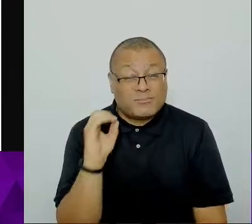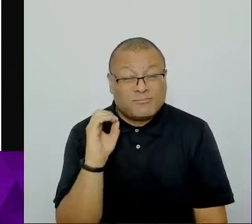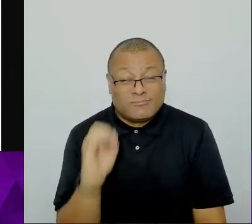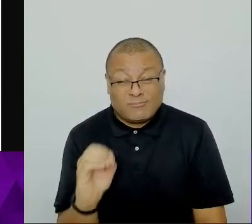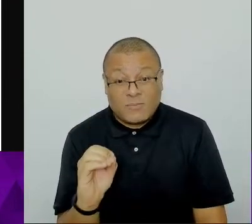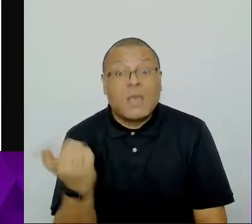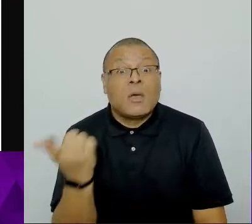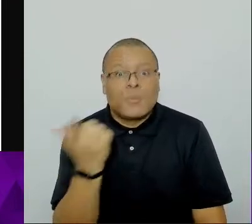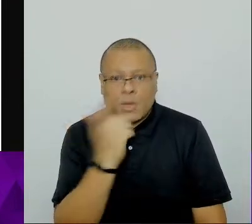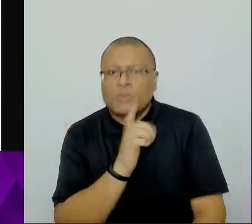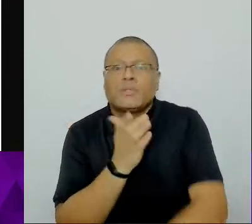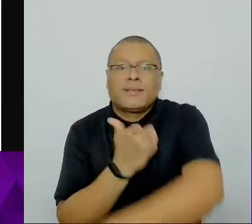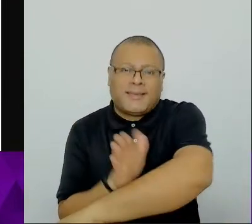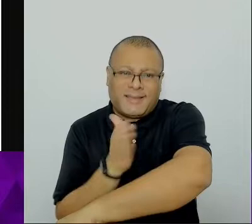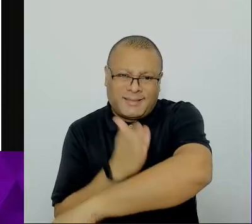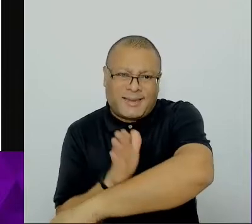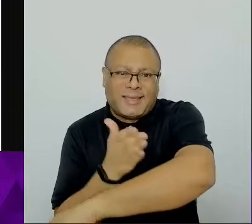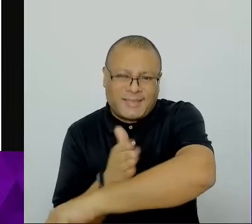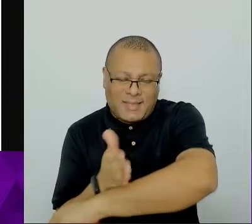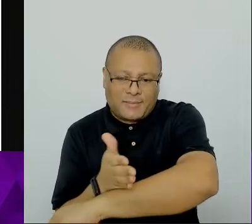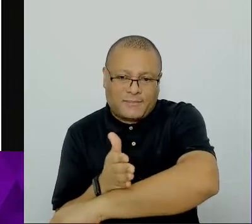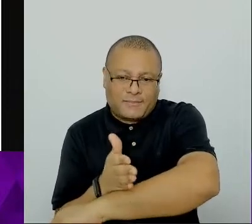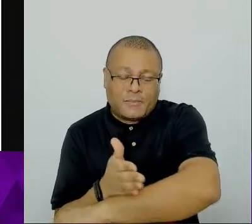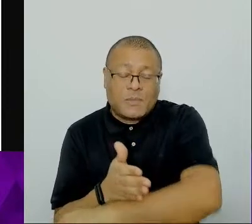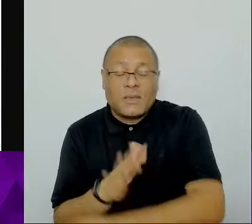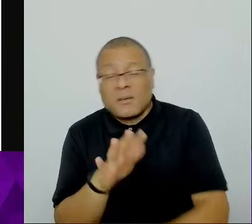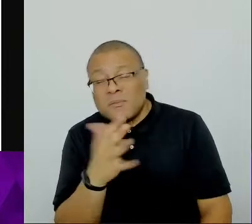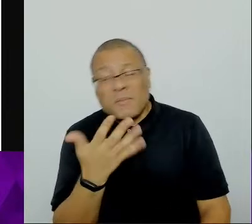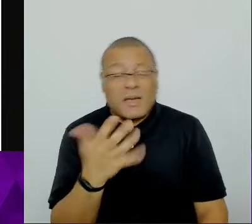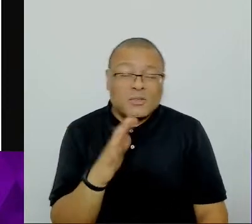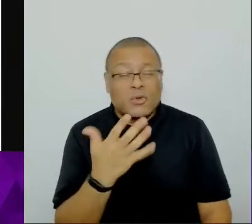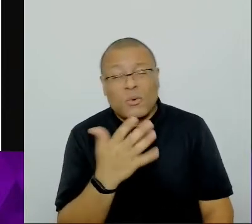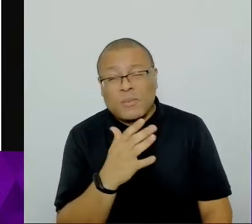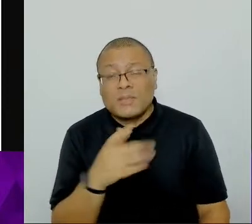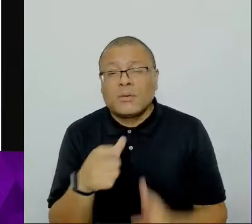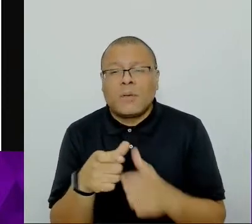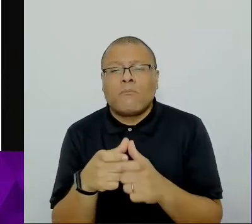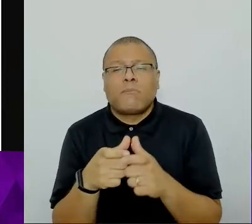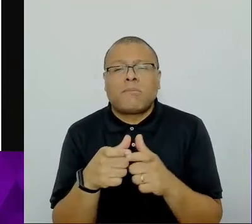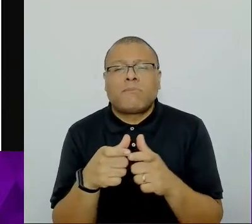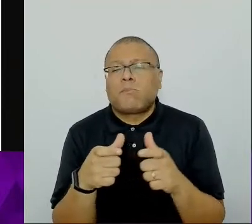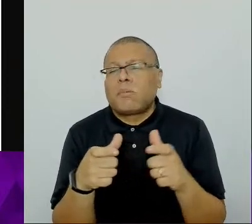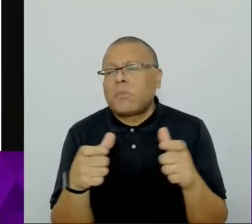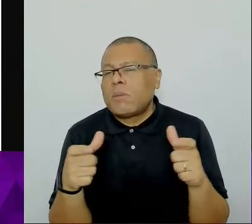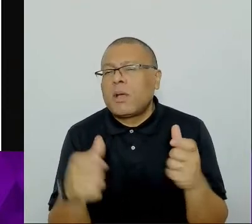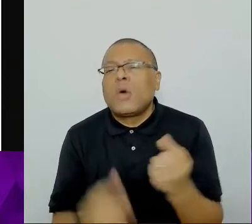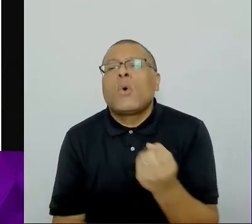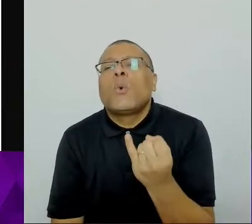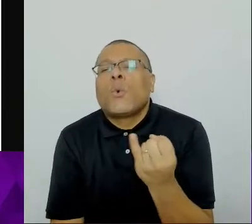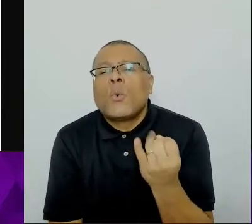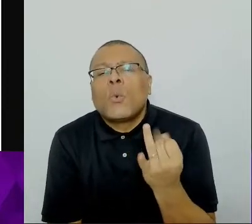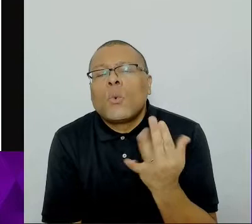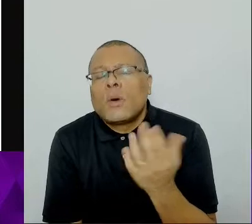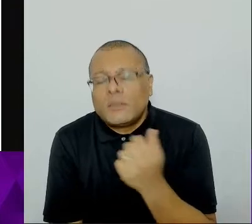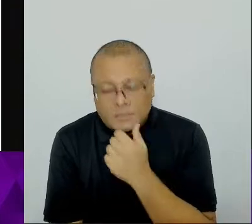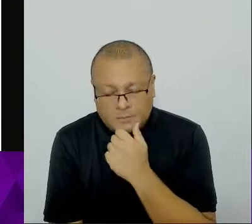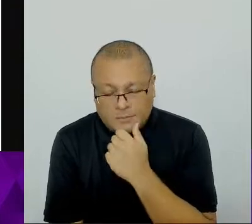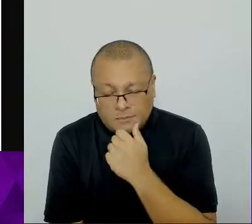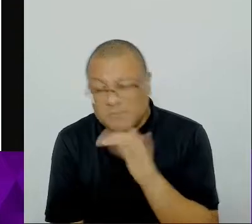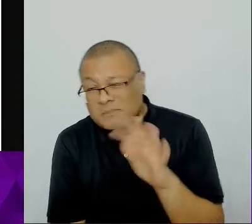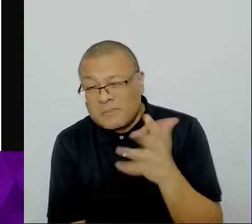conseguir treinar esses modelos, a gente está falando aí na escala de é, na